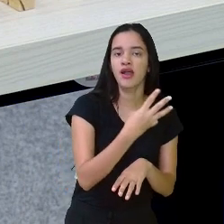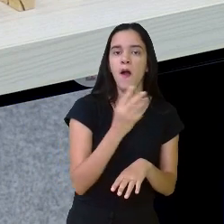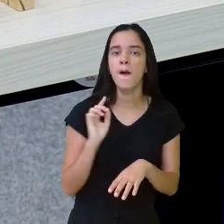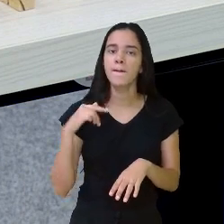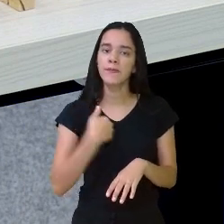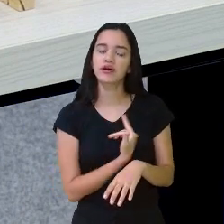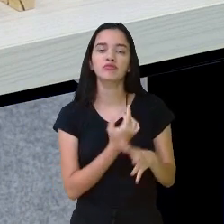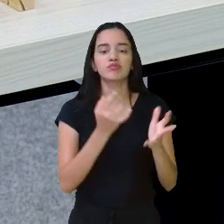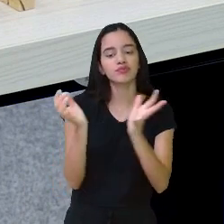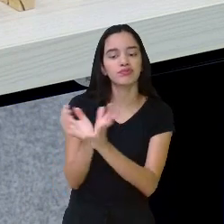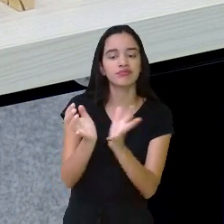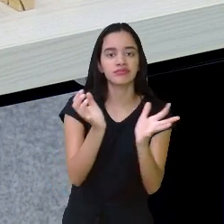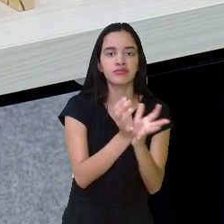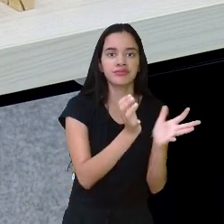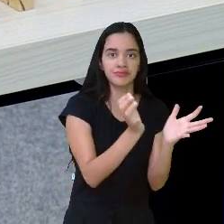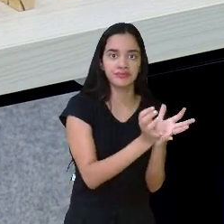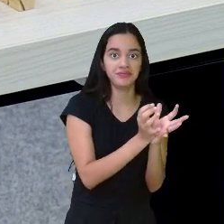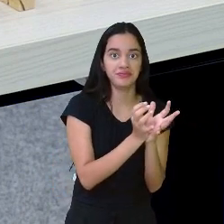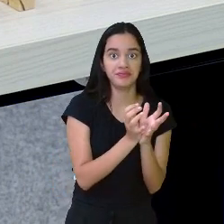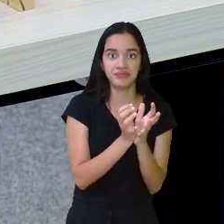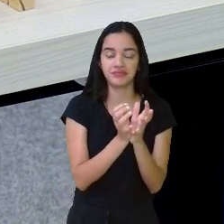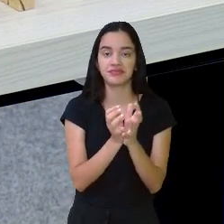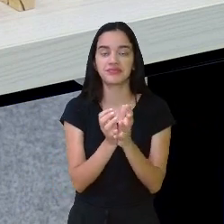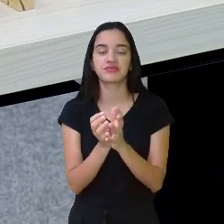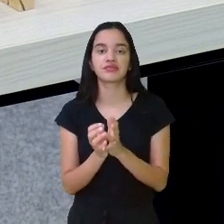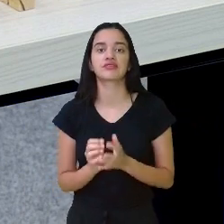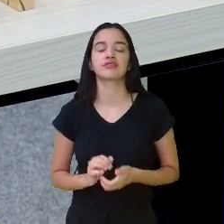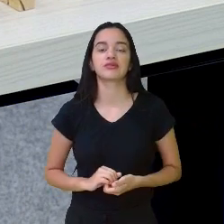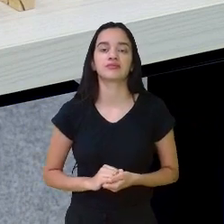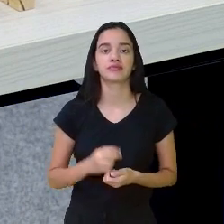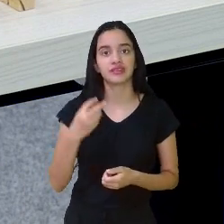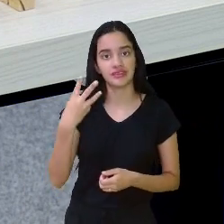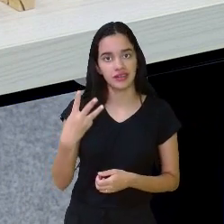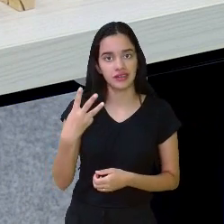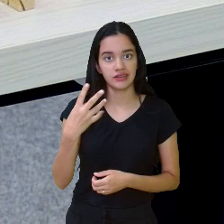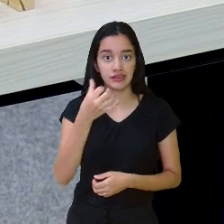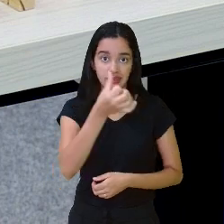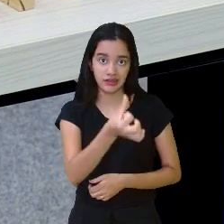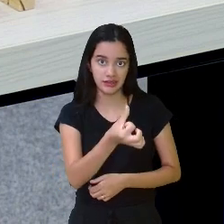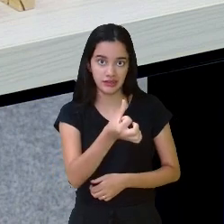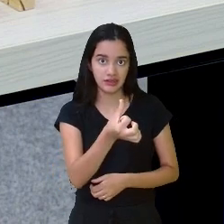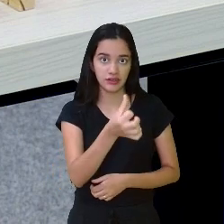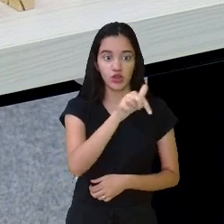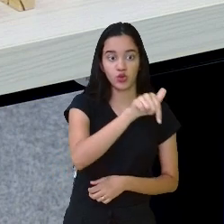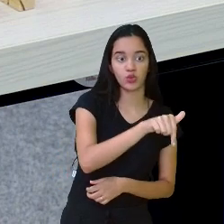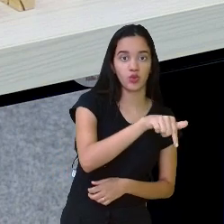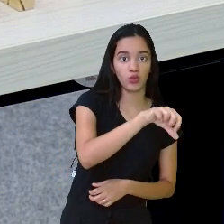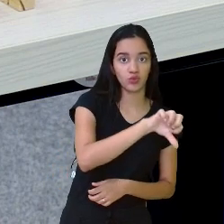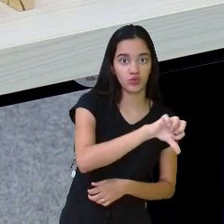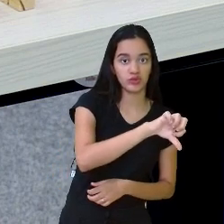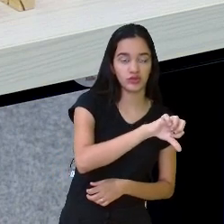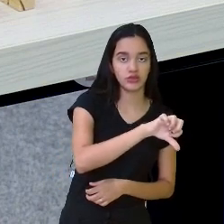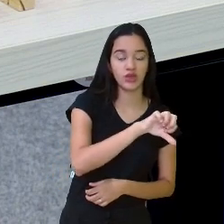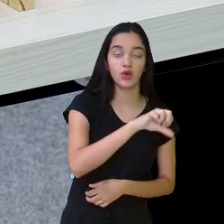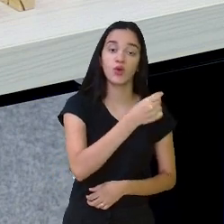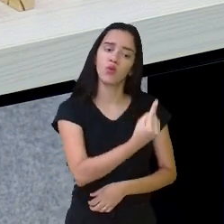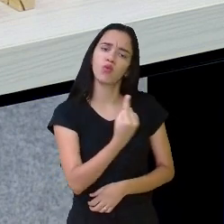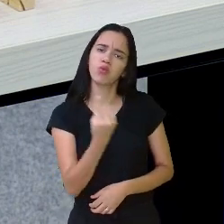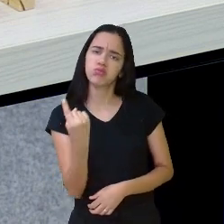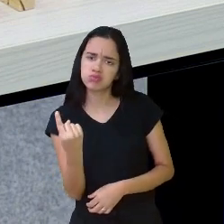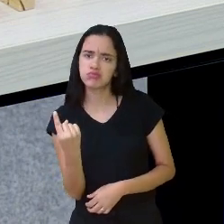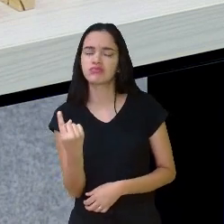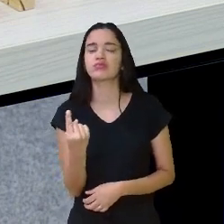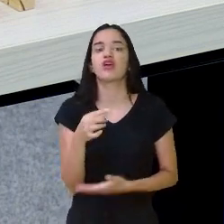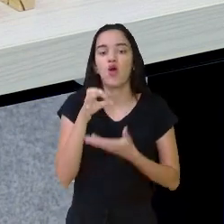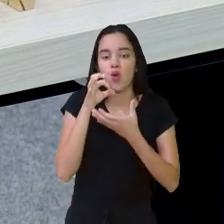os 9, aqui, ó. De 3 em 3. 3, 6, 9. 9 unidades.